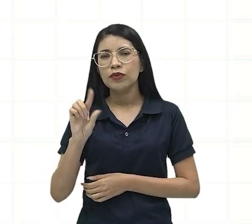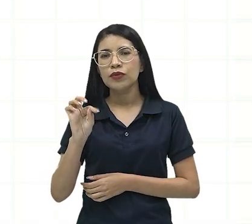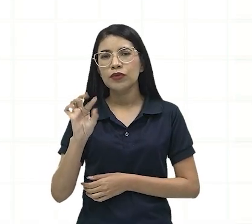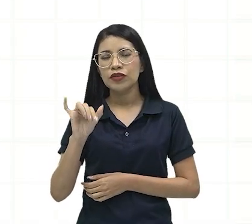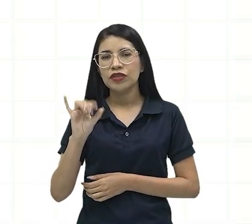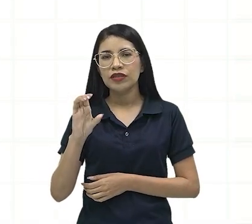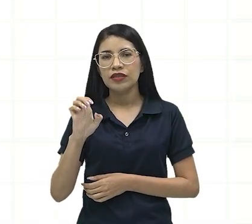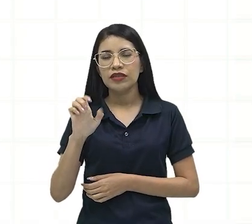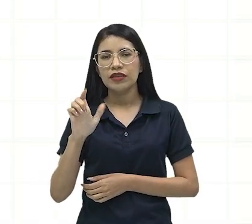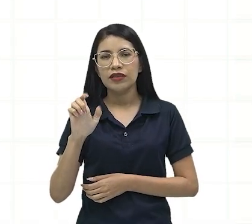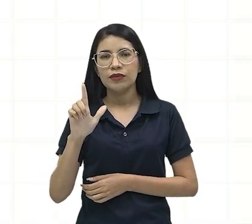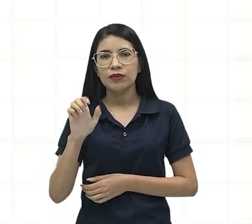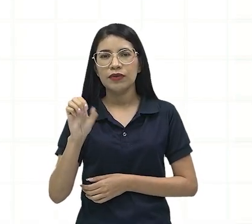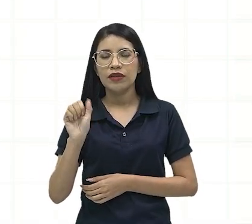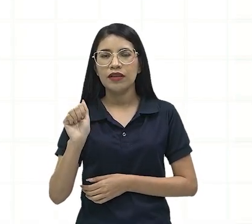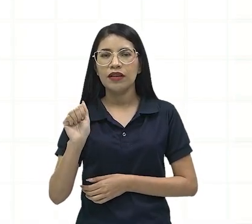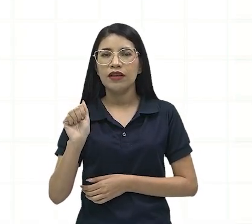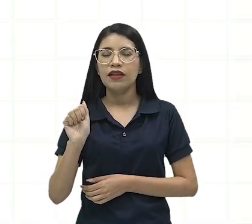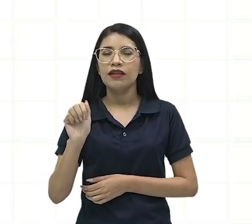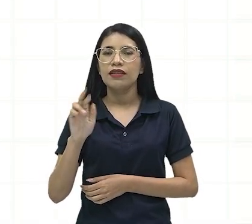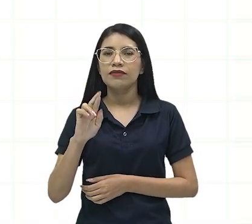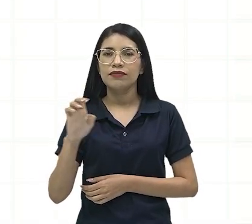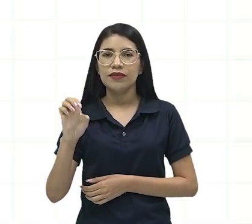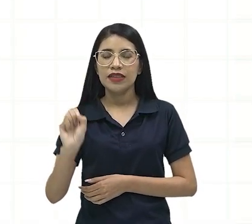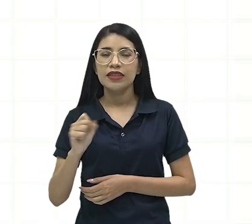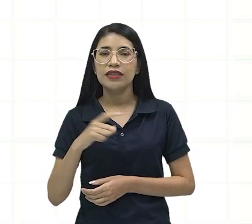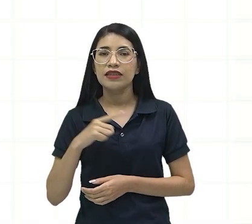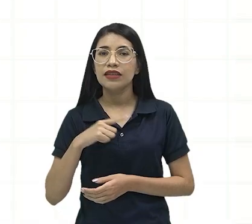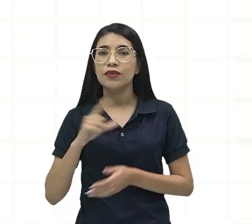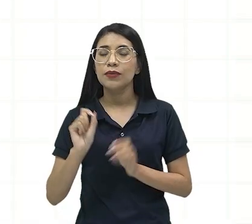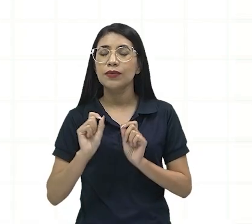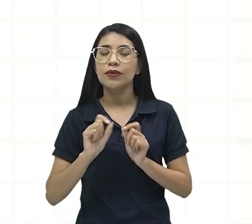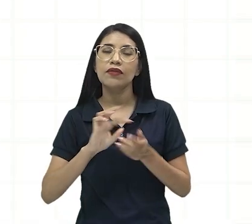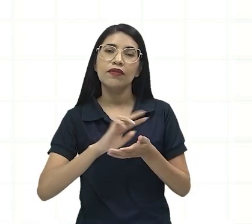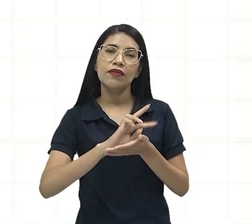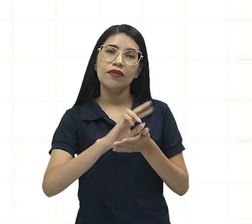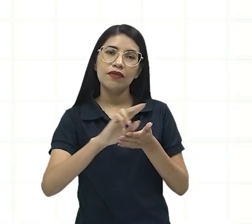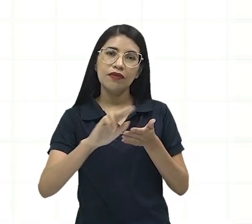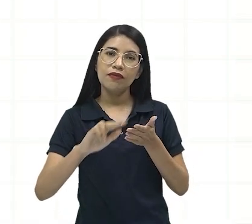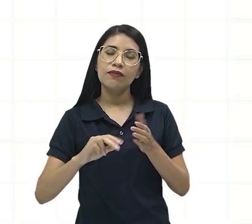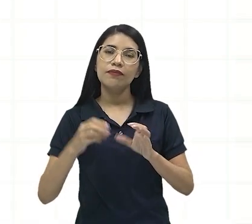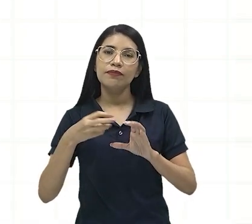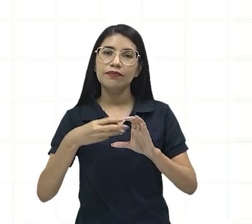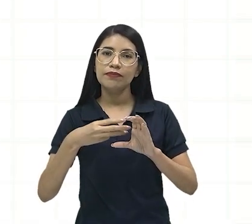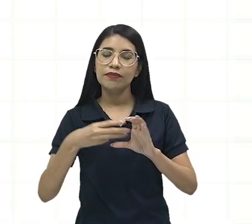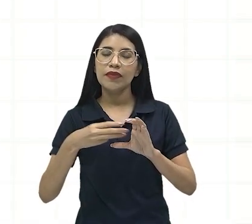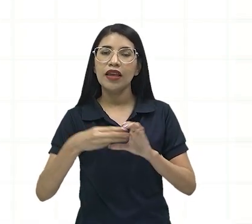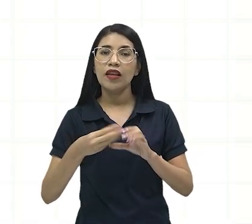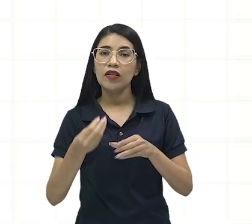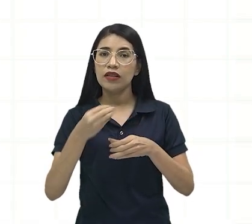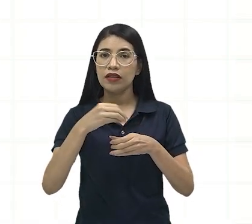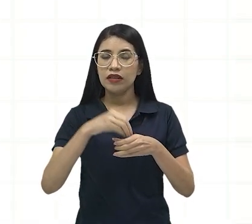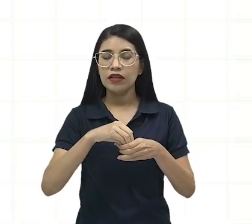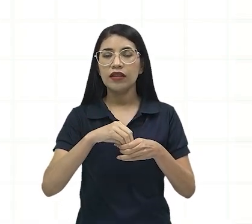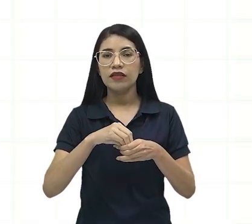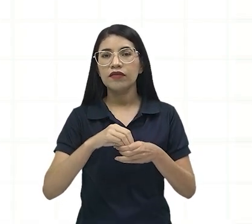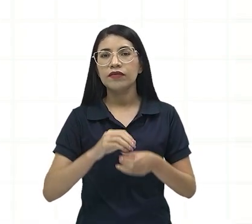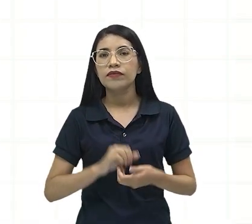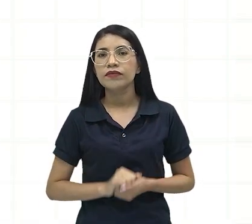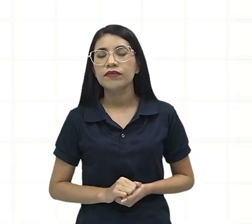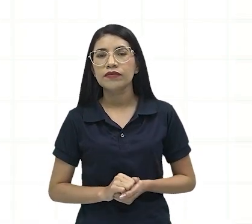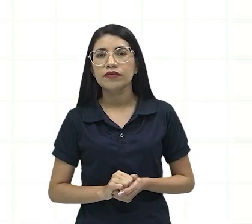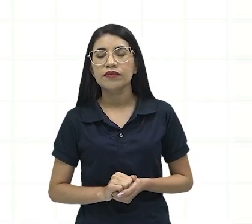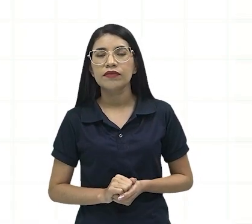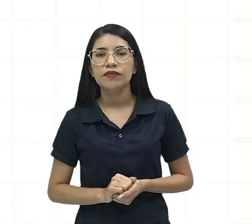formados por várias células. Essas várias células vão compor esses